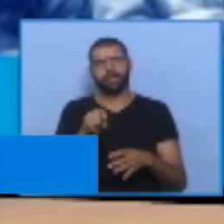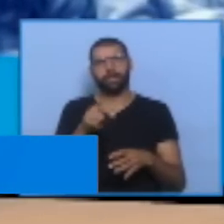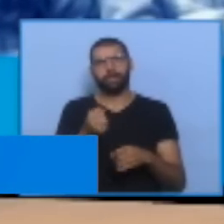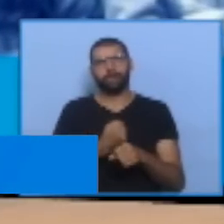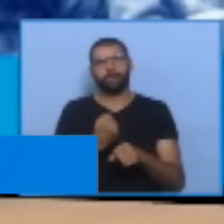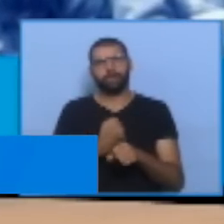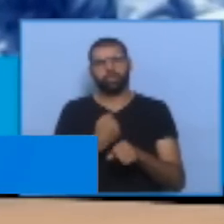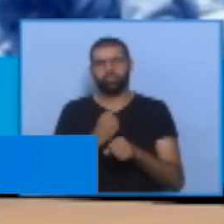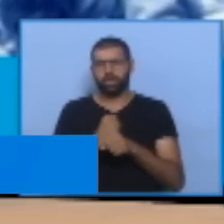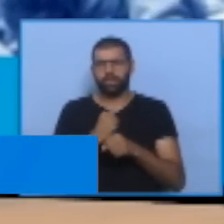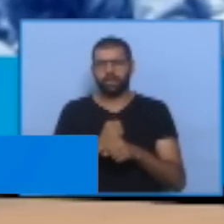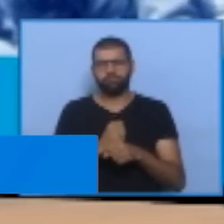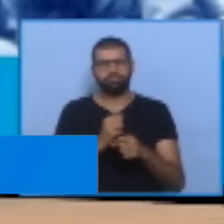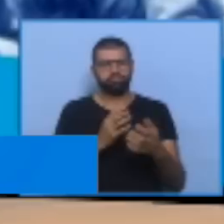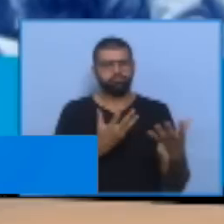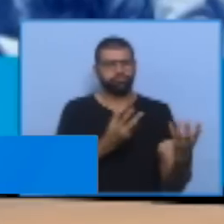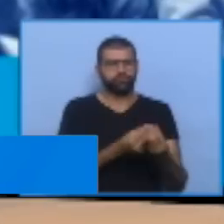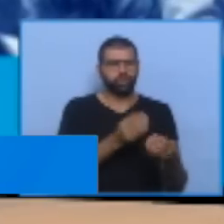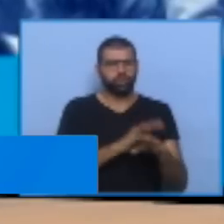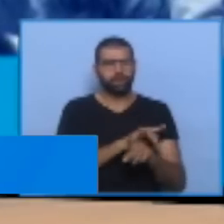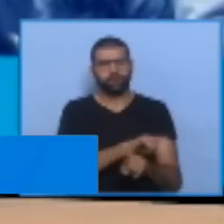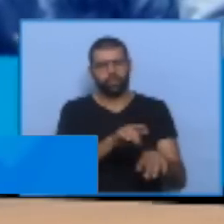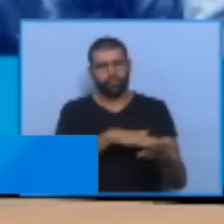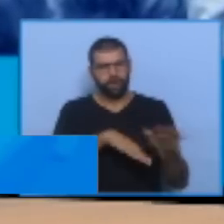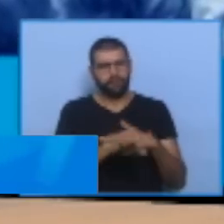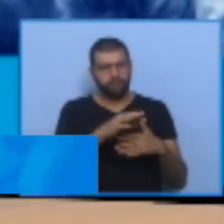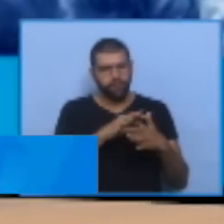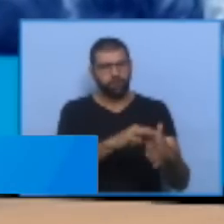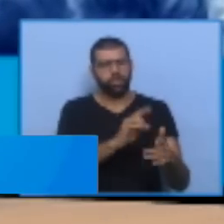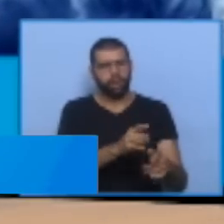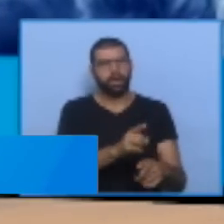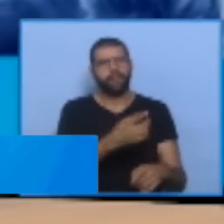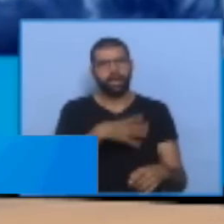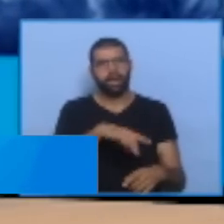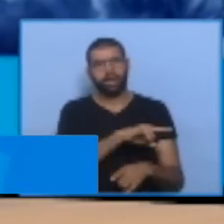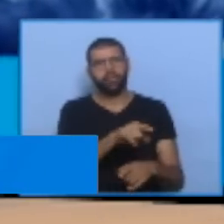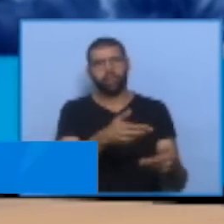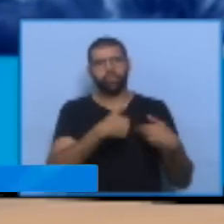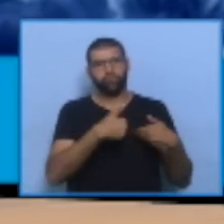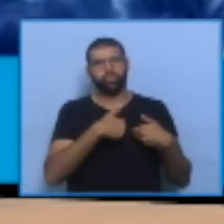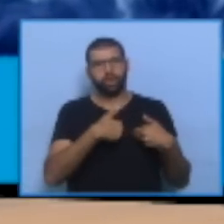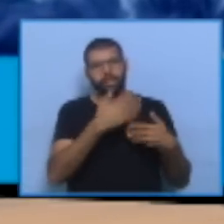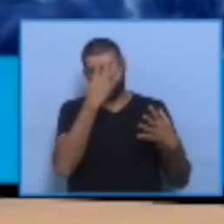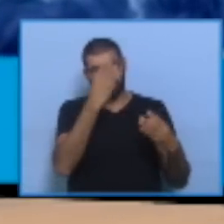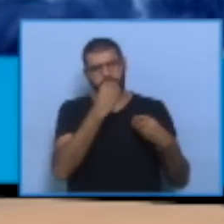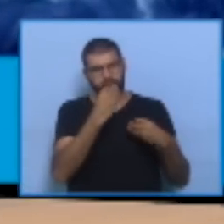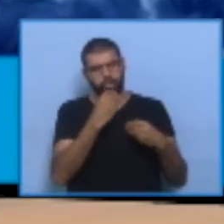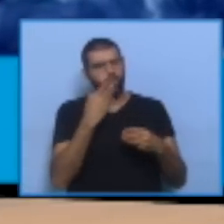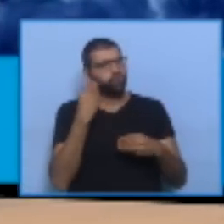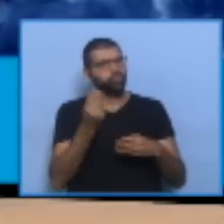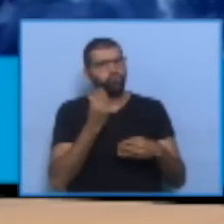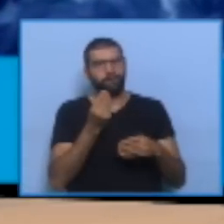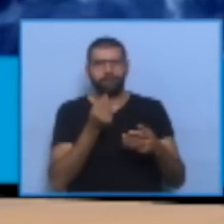trabalho muito profundo com eles porque eles fazem precisamente essas missões e queremos que eles nos ajudem e nos ensinem como cativar